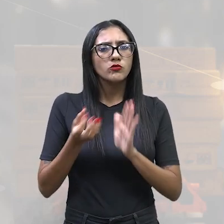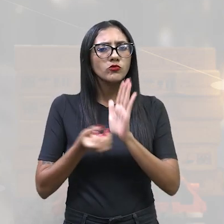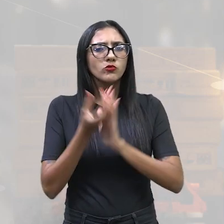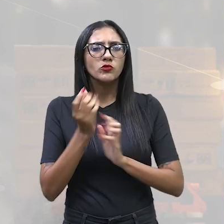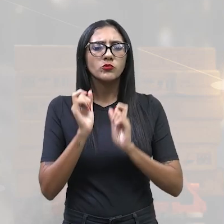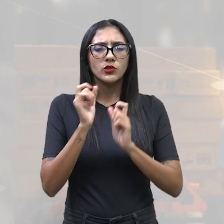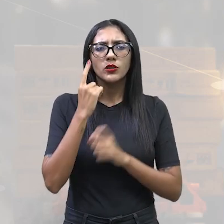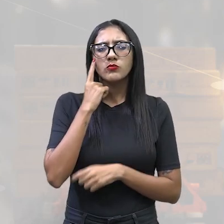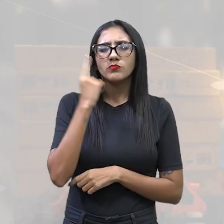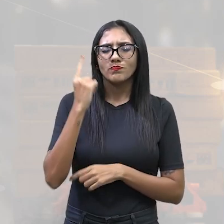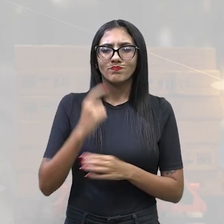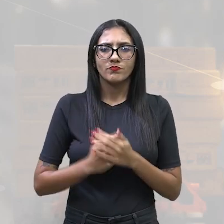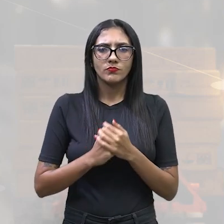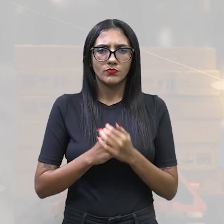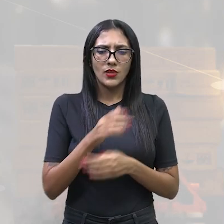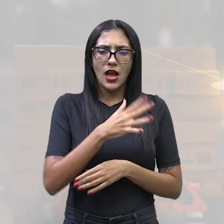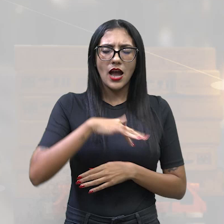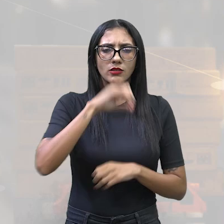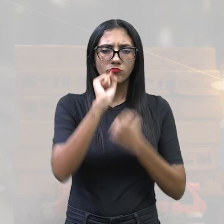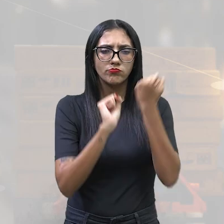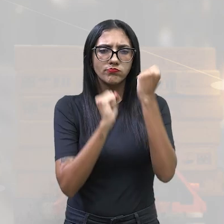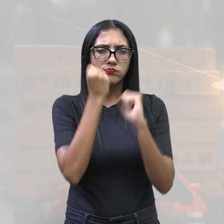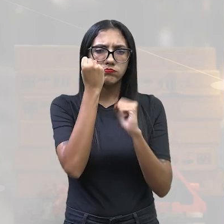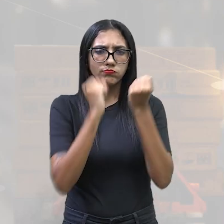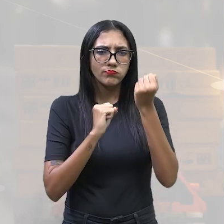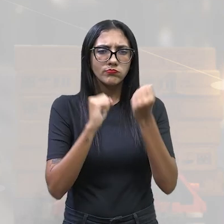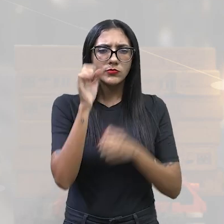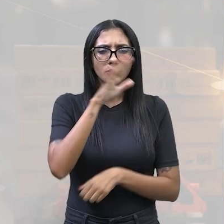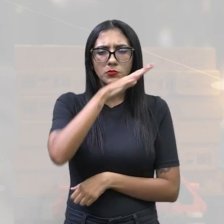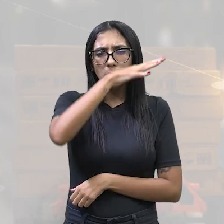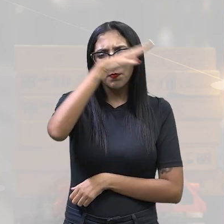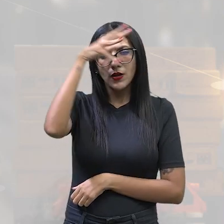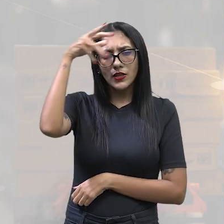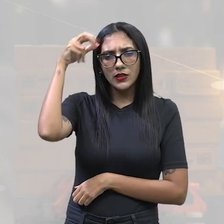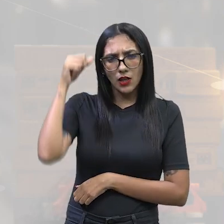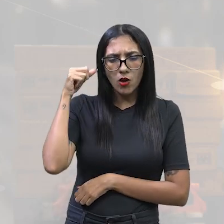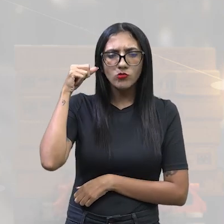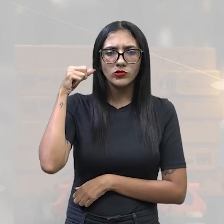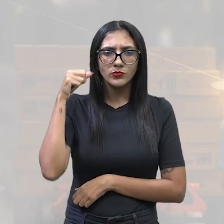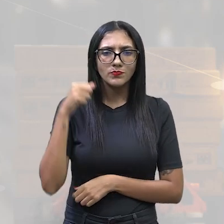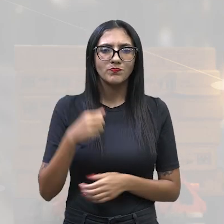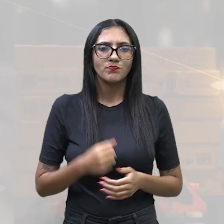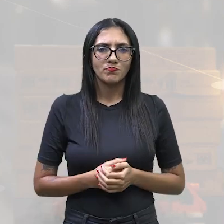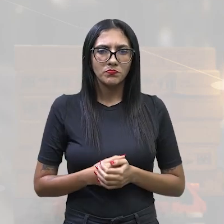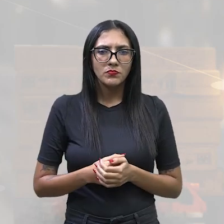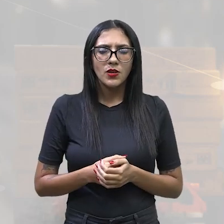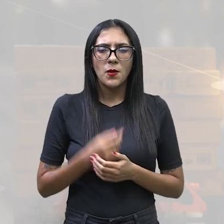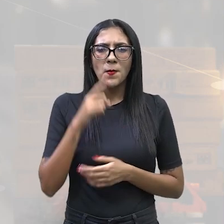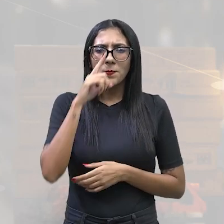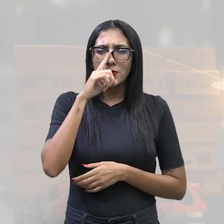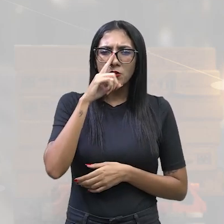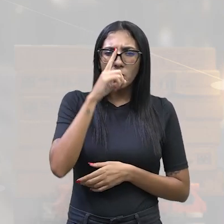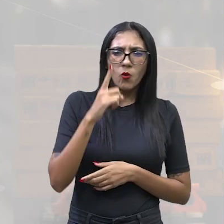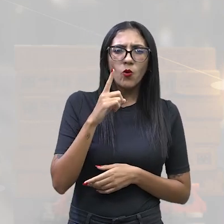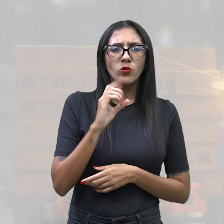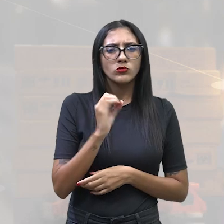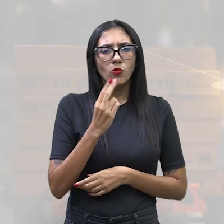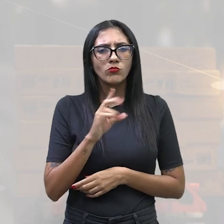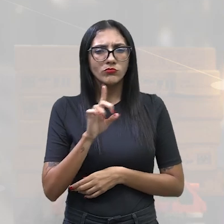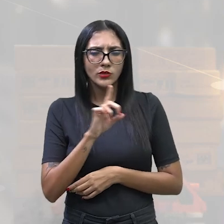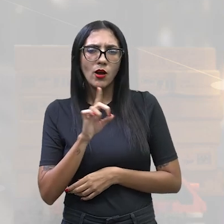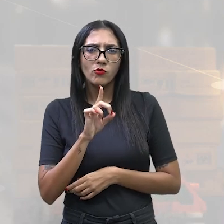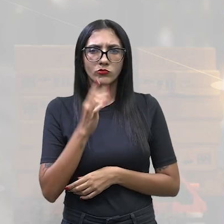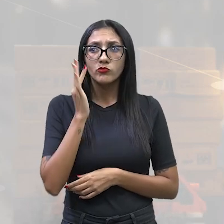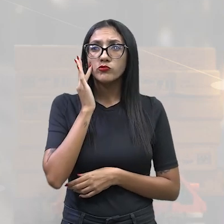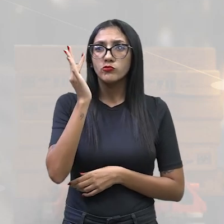interrogação: Distrito Industrial de Manaus e Robótica, aliados ou adversários no futuro tecnológico? E como vocês podem